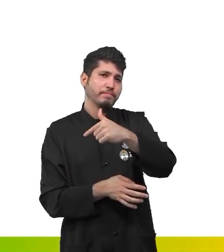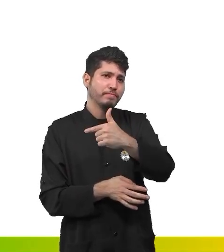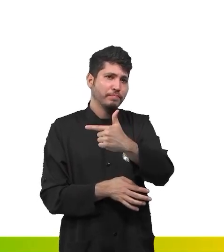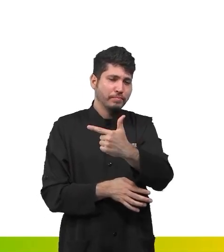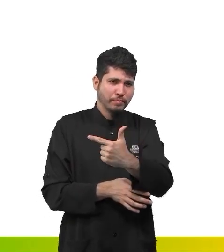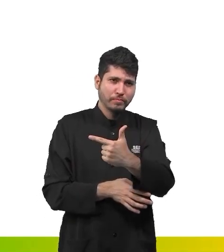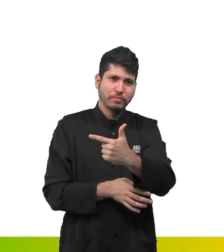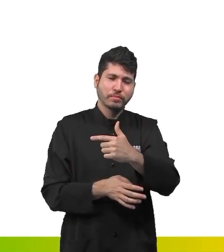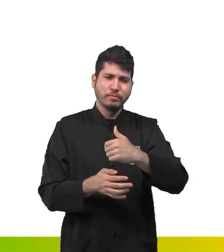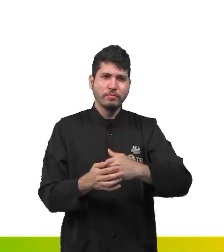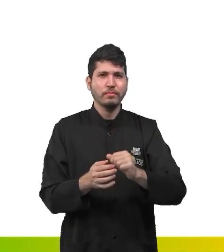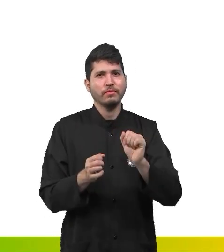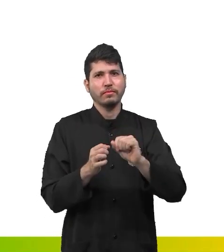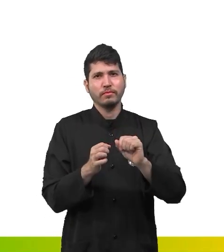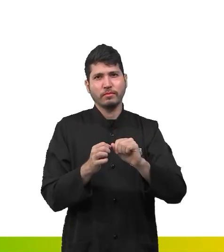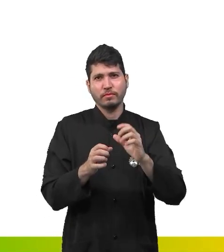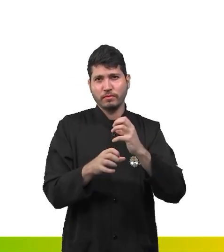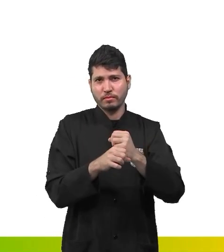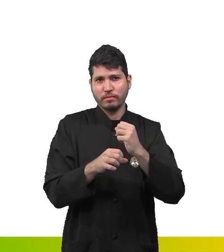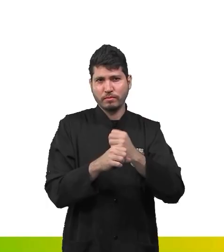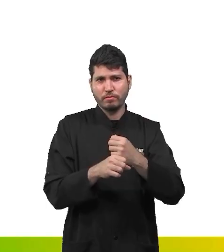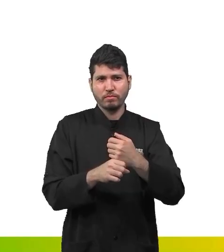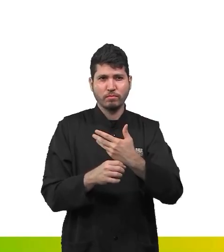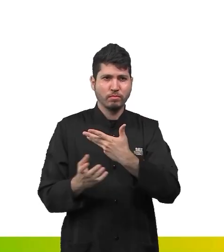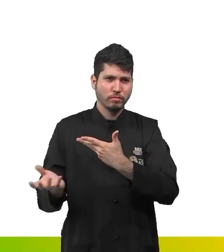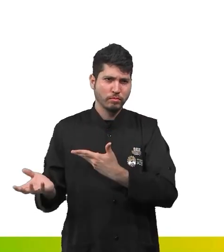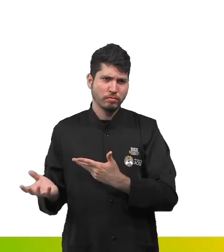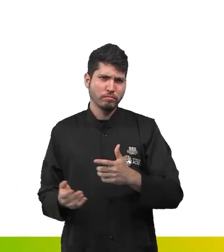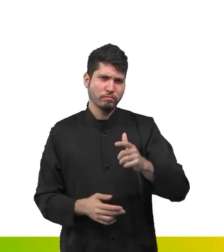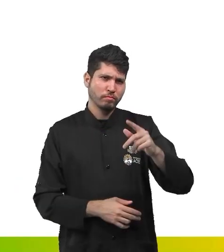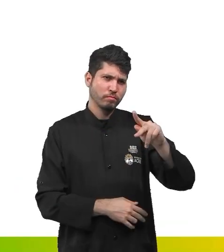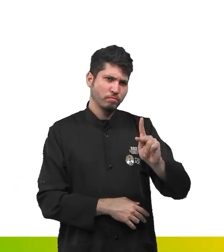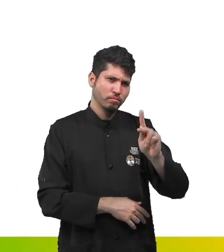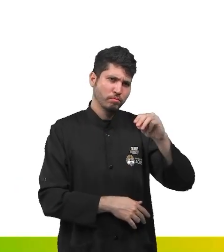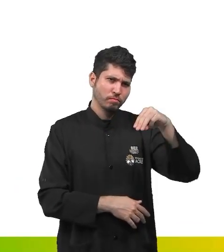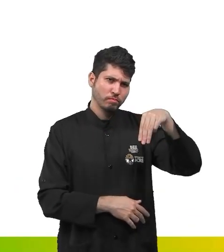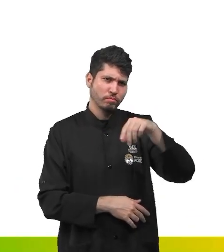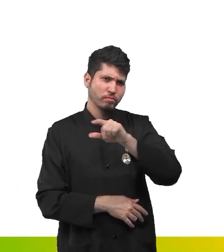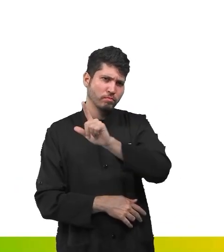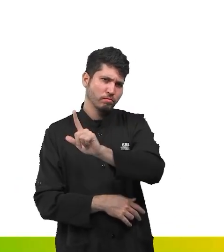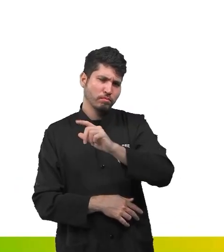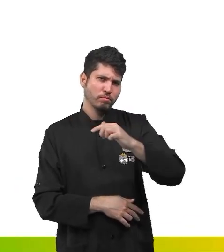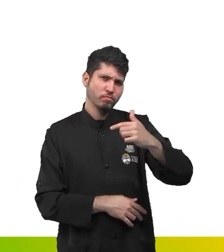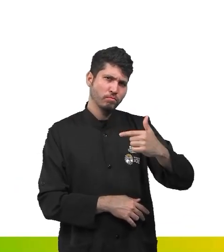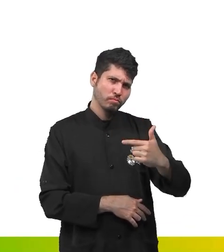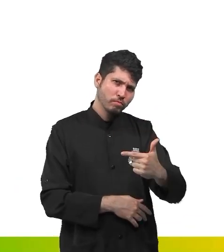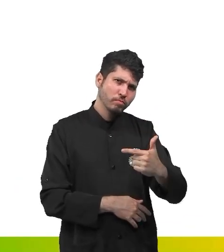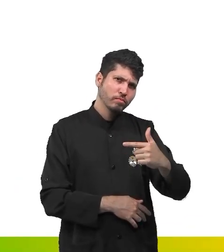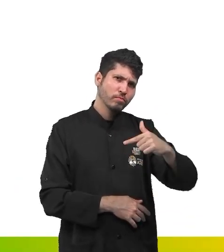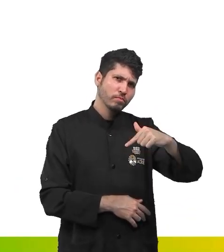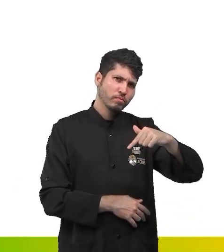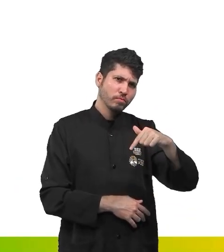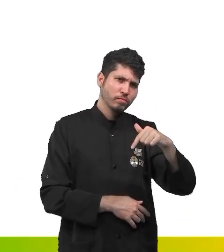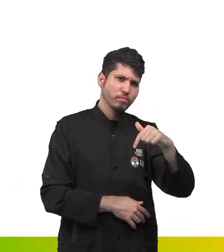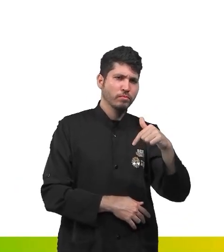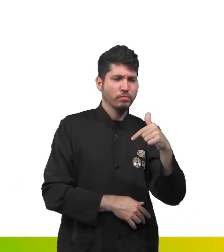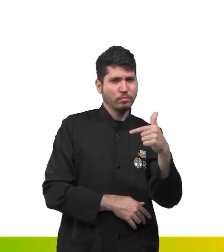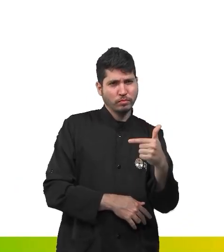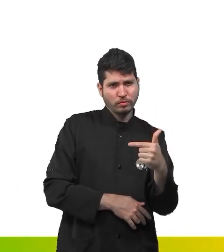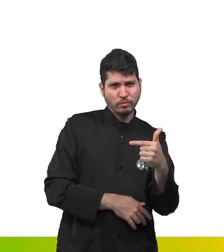cálculo, quilômetros e litros. Nós sabemos que 272 foram 32